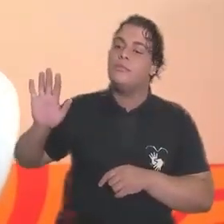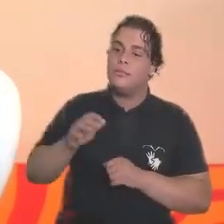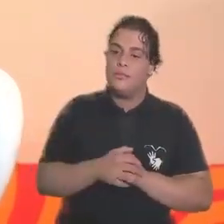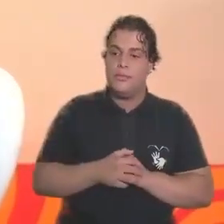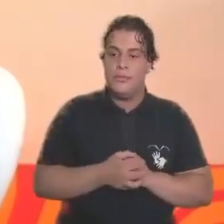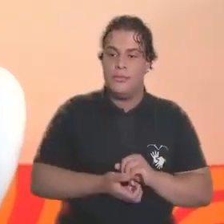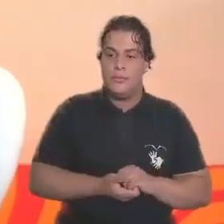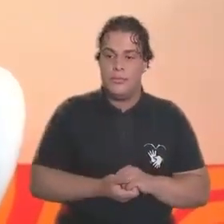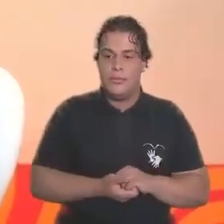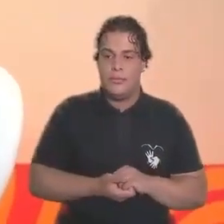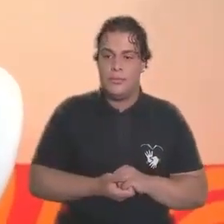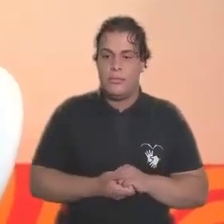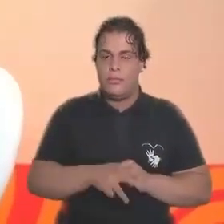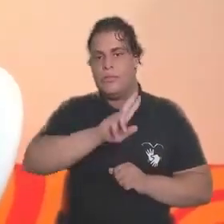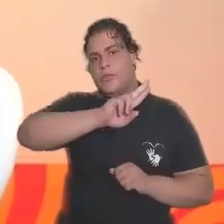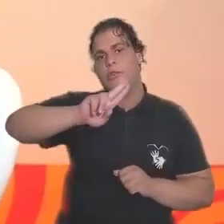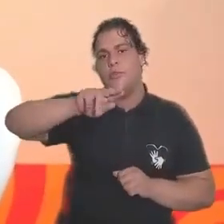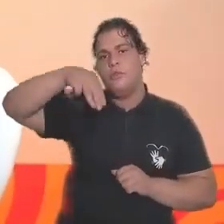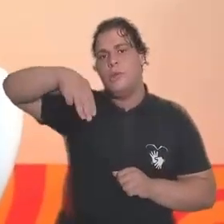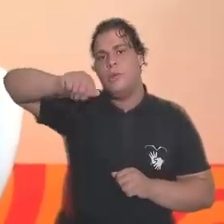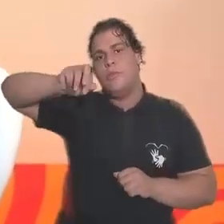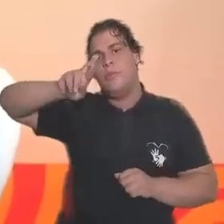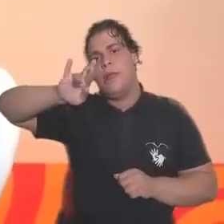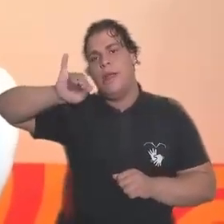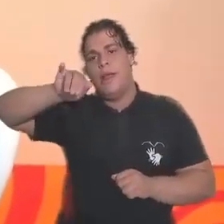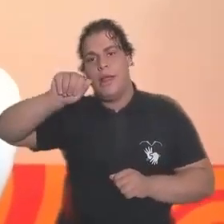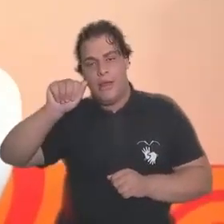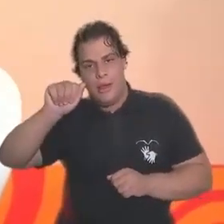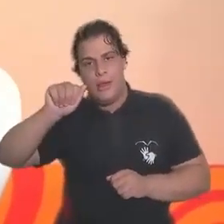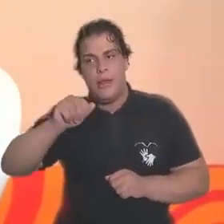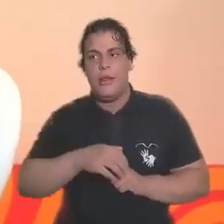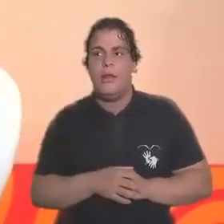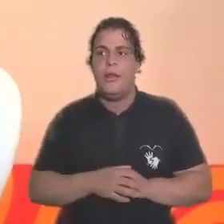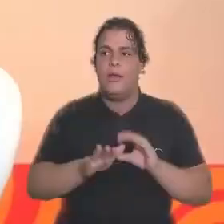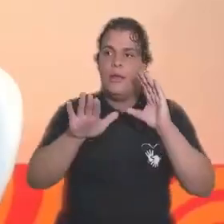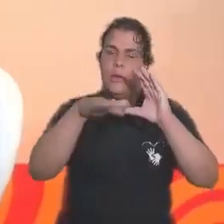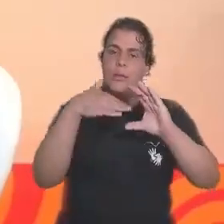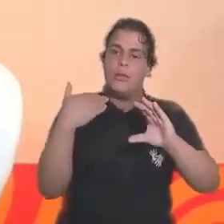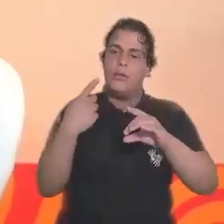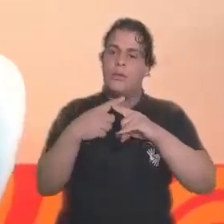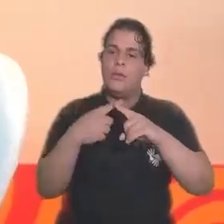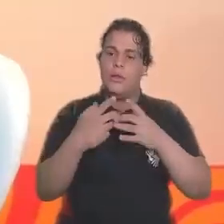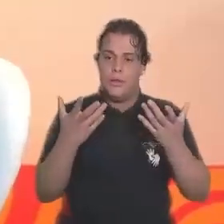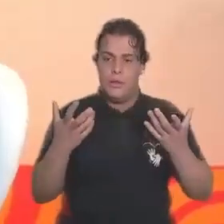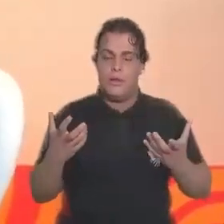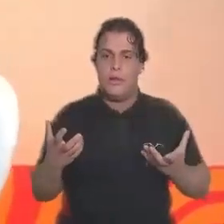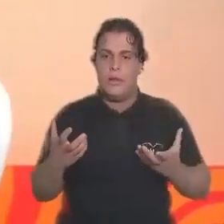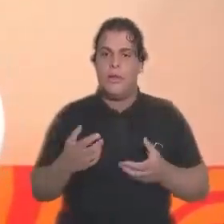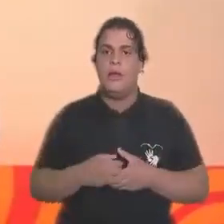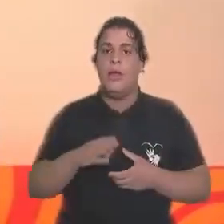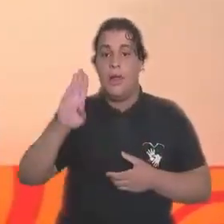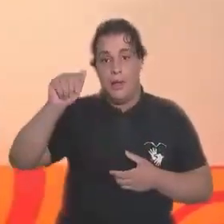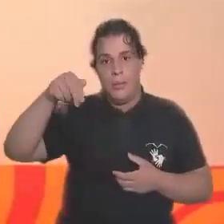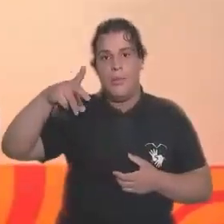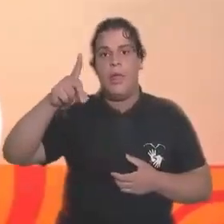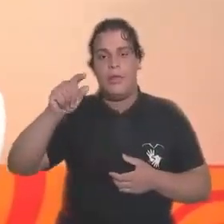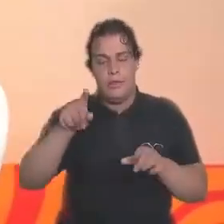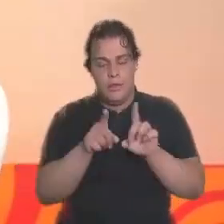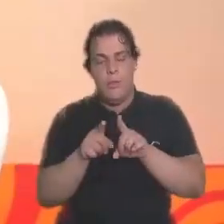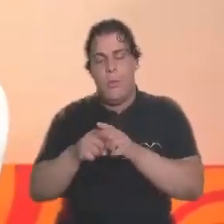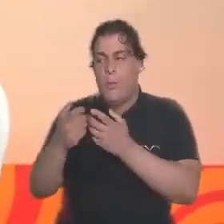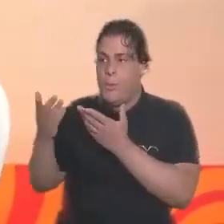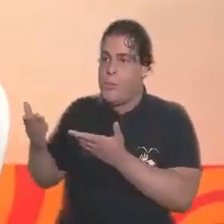Maria, acho que é Maria, da Itatiaia, fez contato comigo que eles vão querer fazer a Band com você, né,